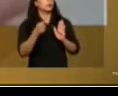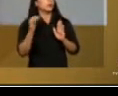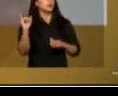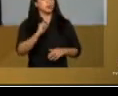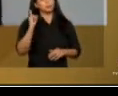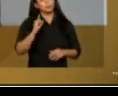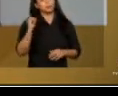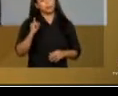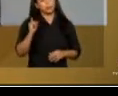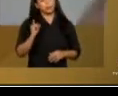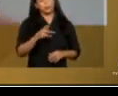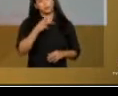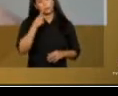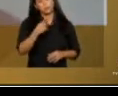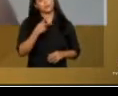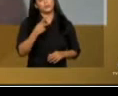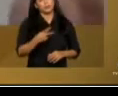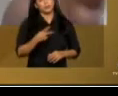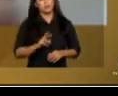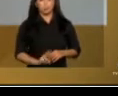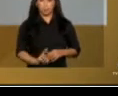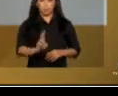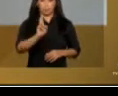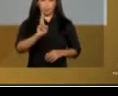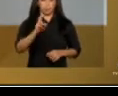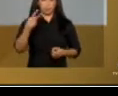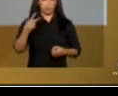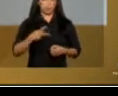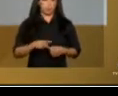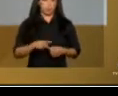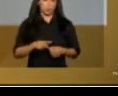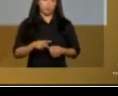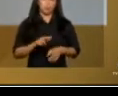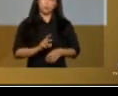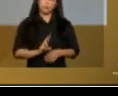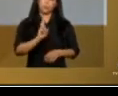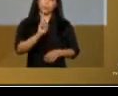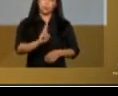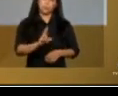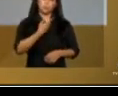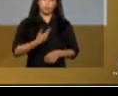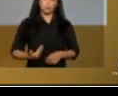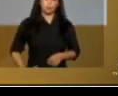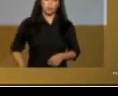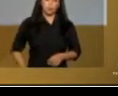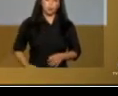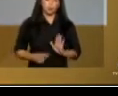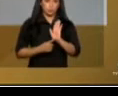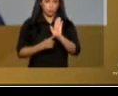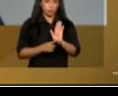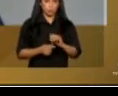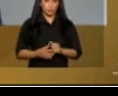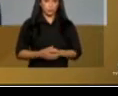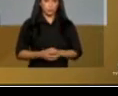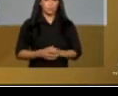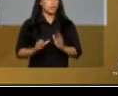foi dito unilateralmente pelo representante da Petrobras e pelo representante do governo. A